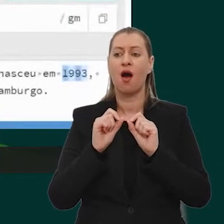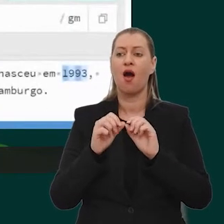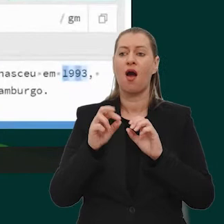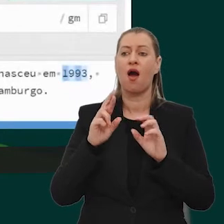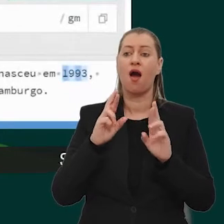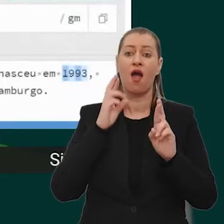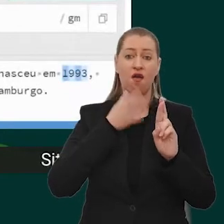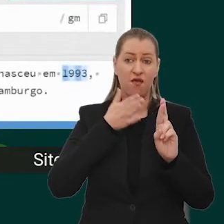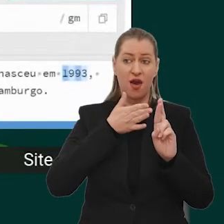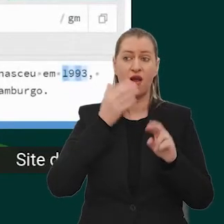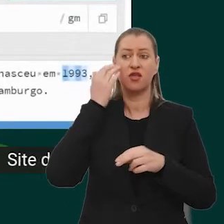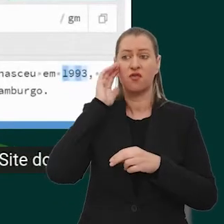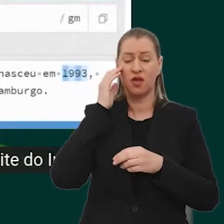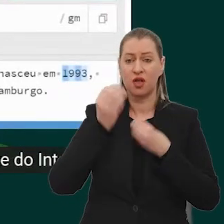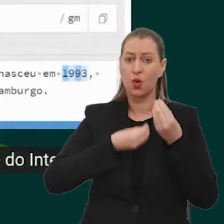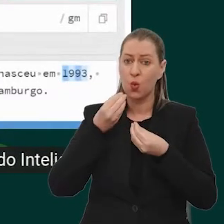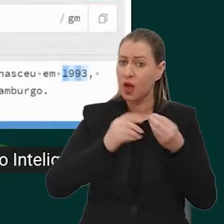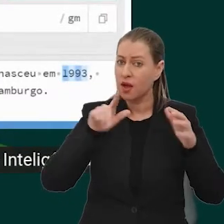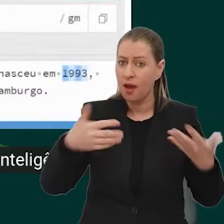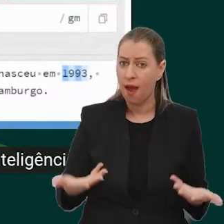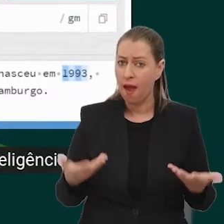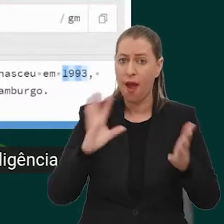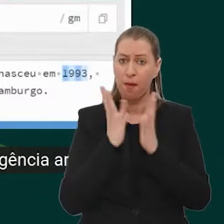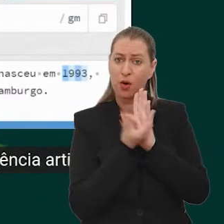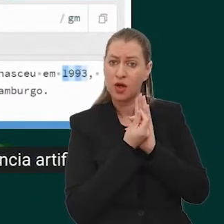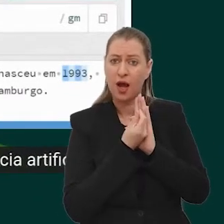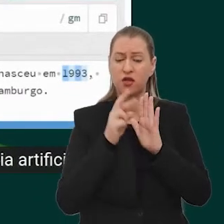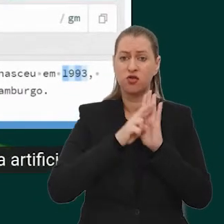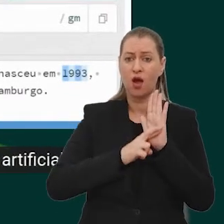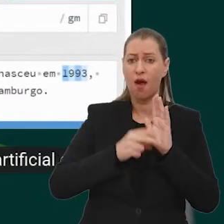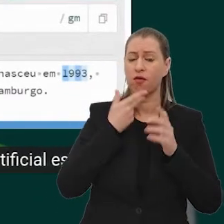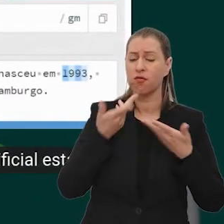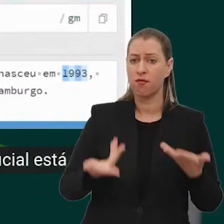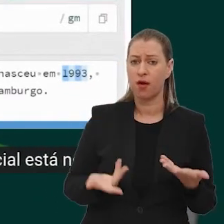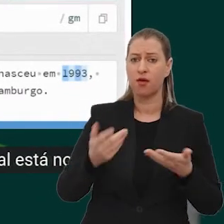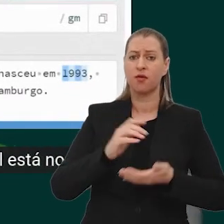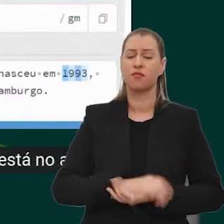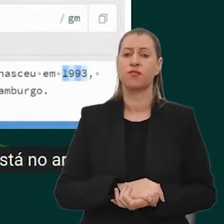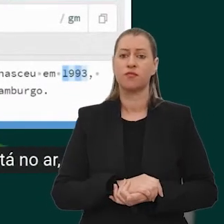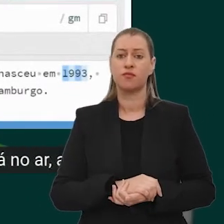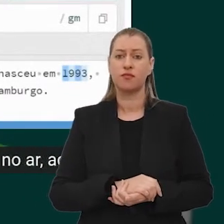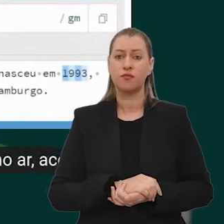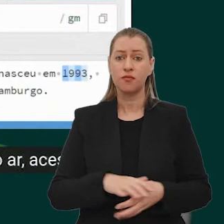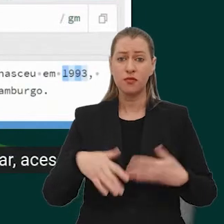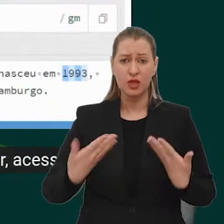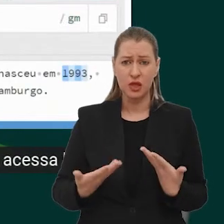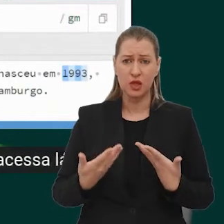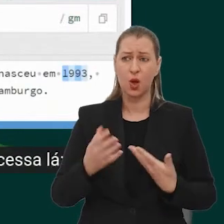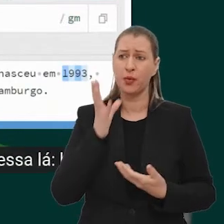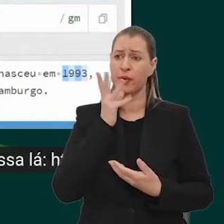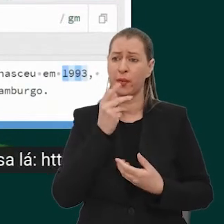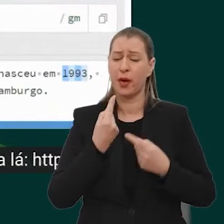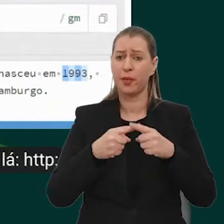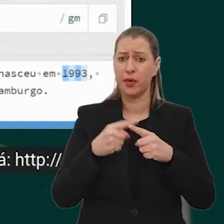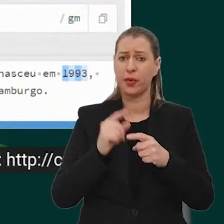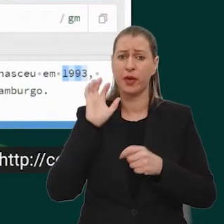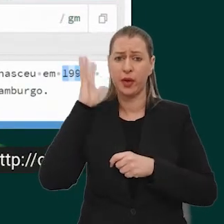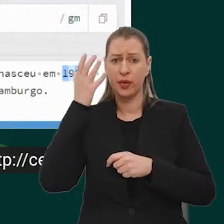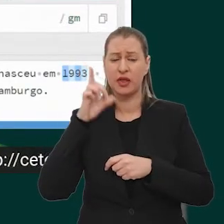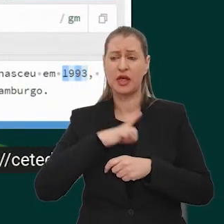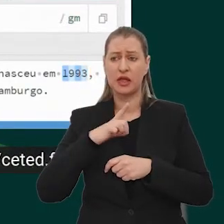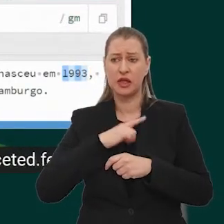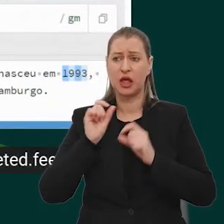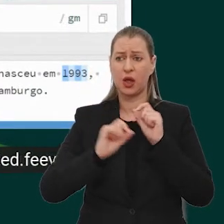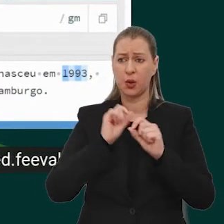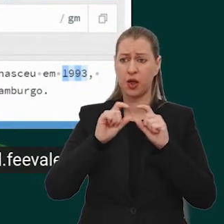vai entender. Então, o que é essa abordagem de regras que eu estou falando? Mas era oneroso, porque o que acontece? Ali eu tenho